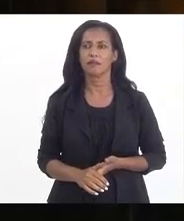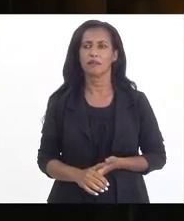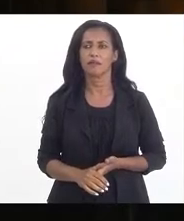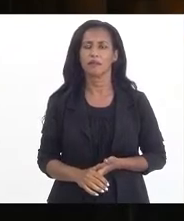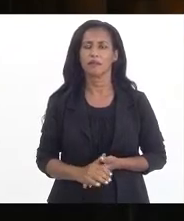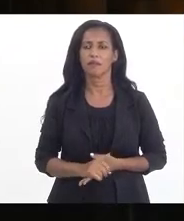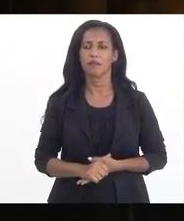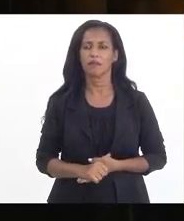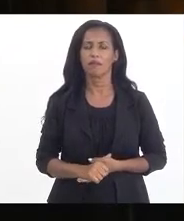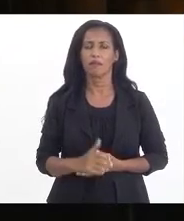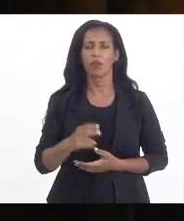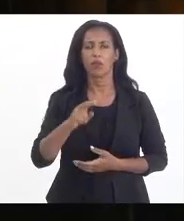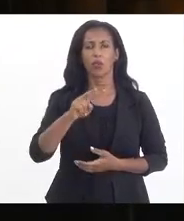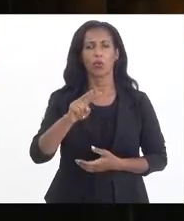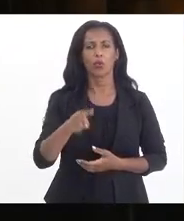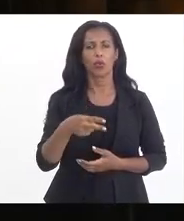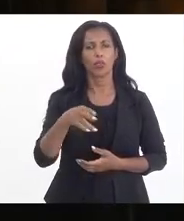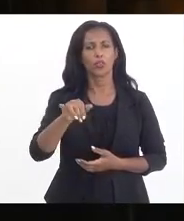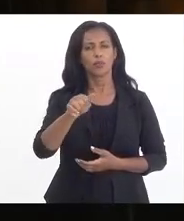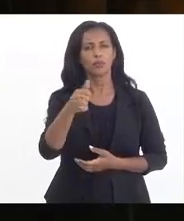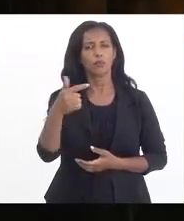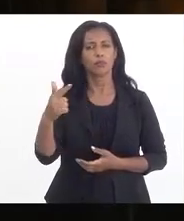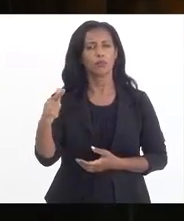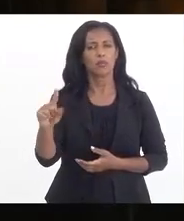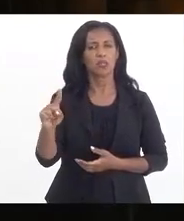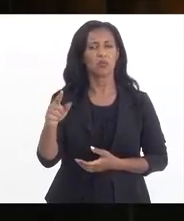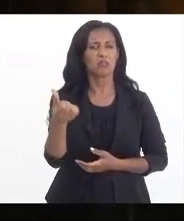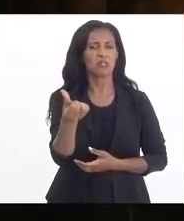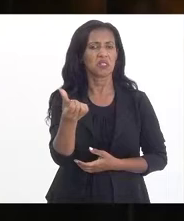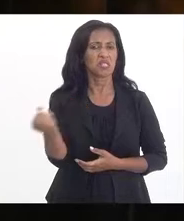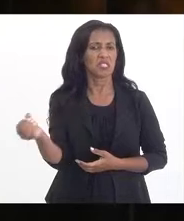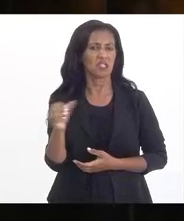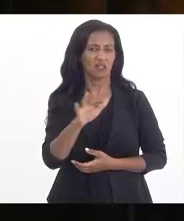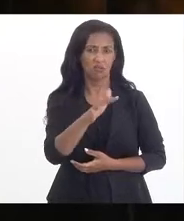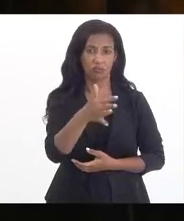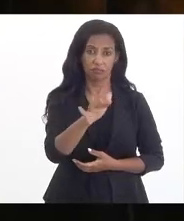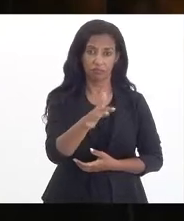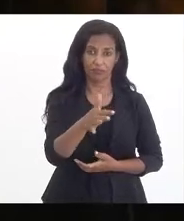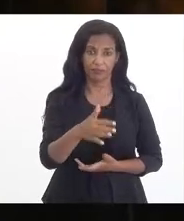de 2 bilhões e 600 aproximadamente